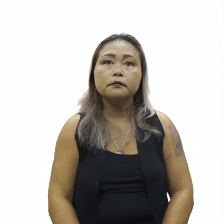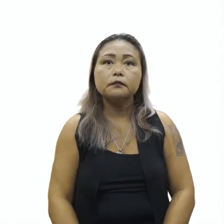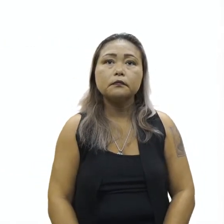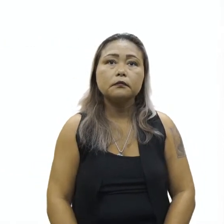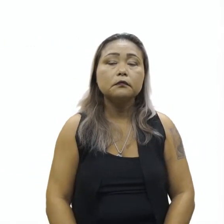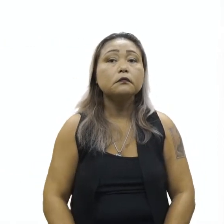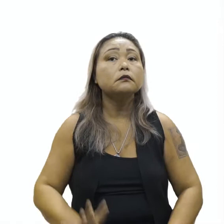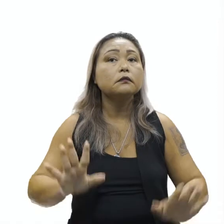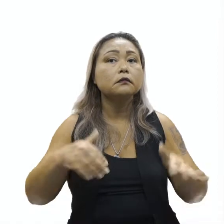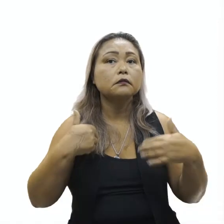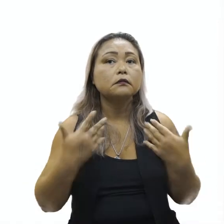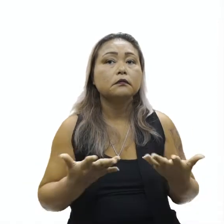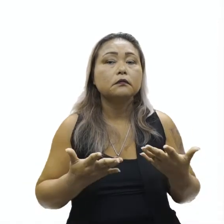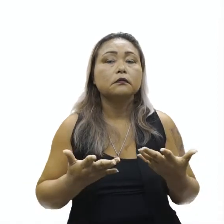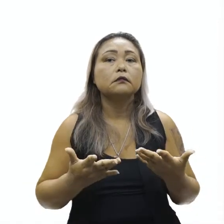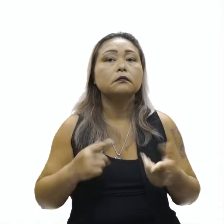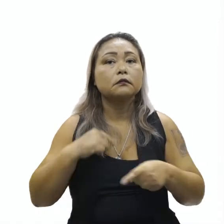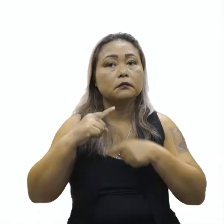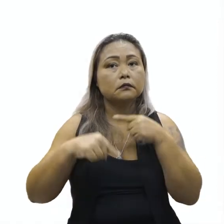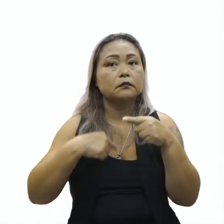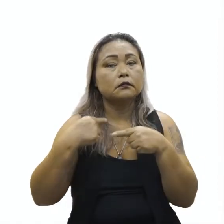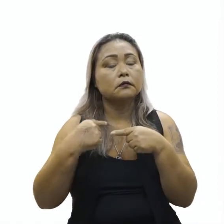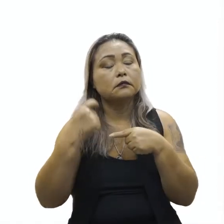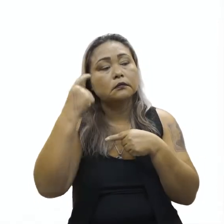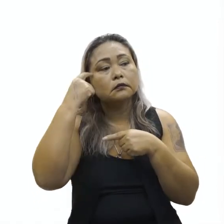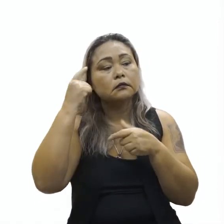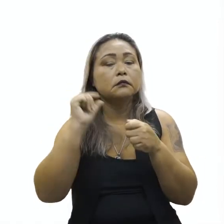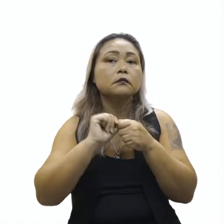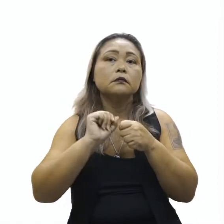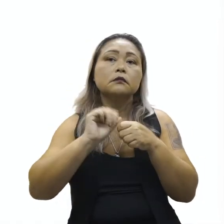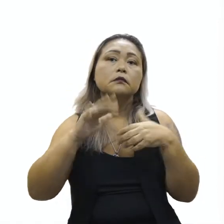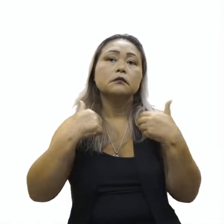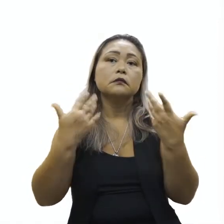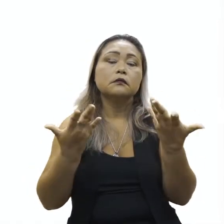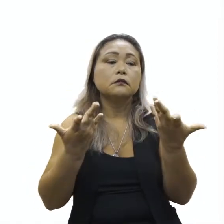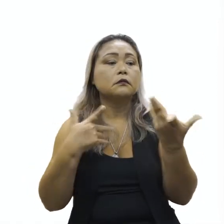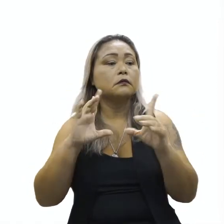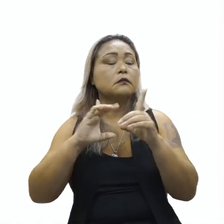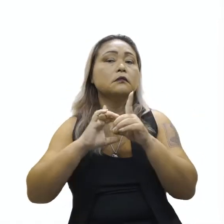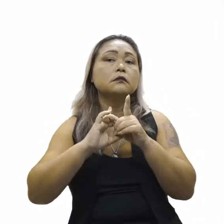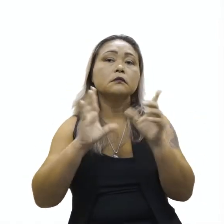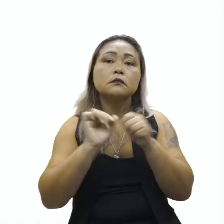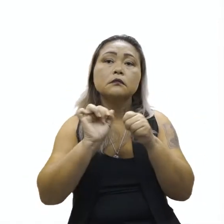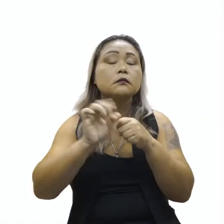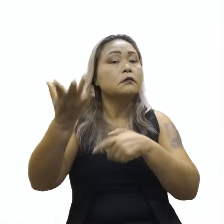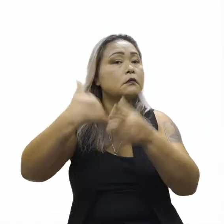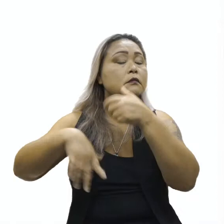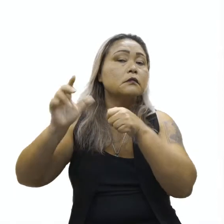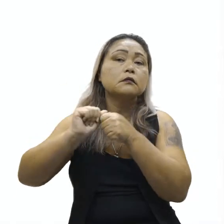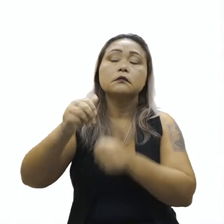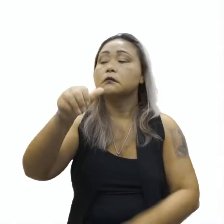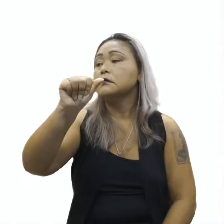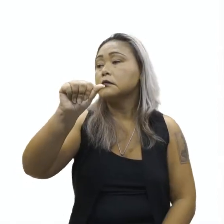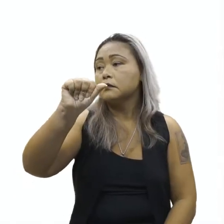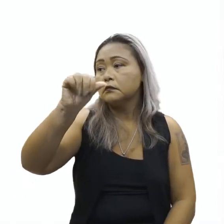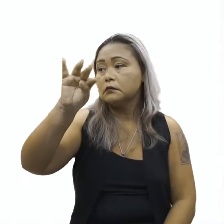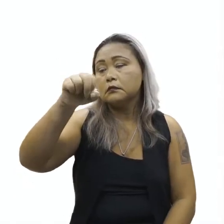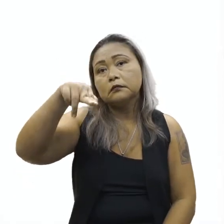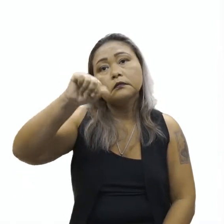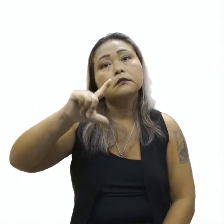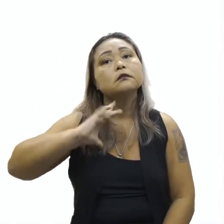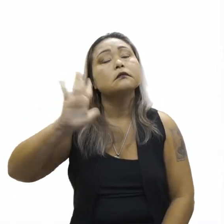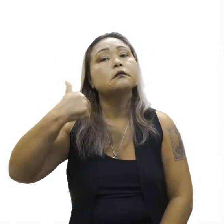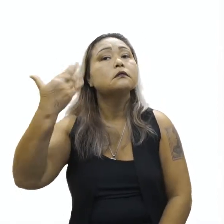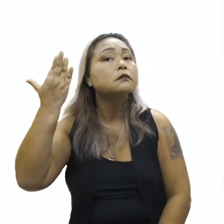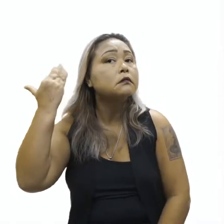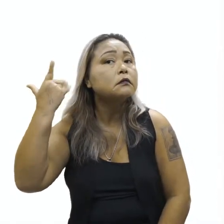Então, assim, depois daquela ideia que eu falei para vocês de uma democracia lá ateniense, aquela democracia